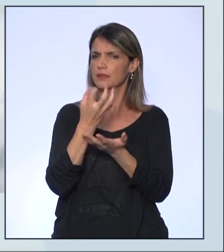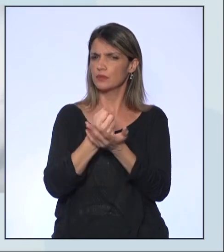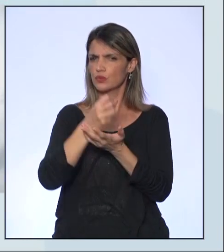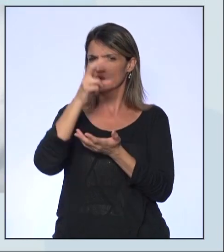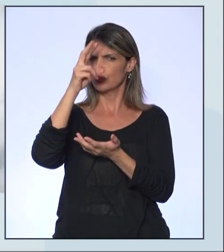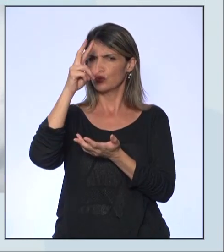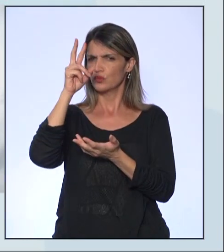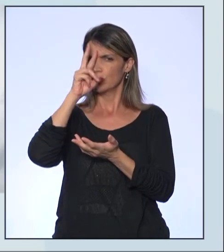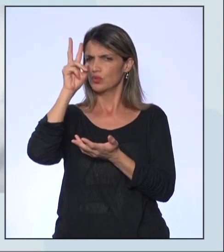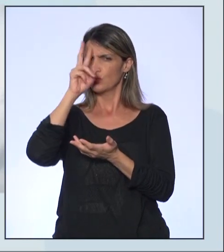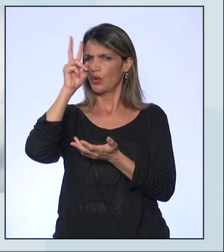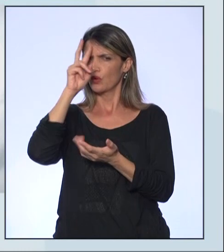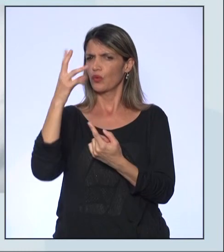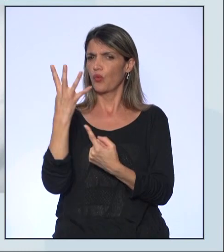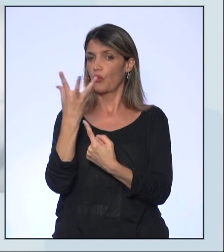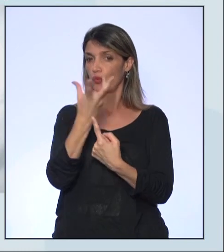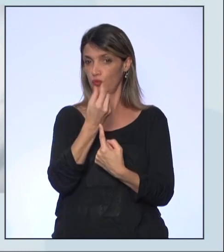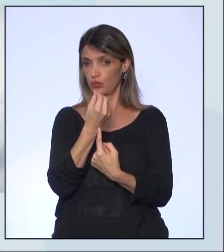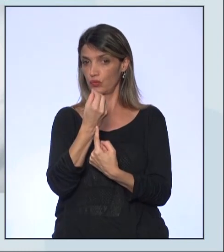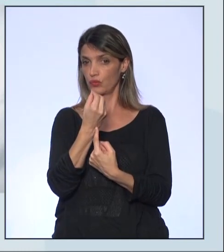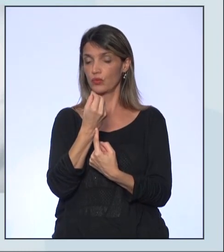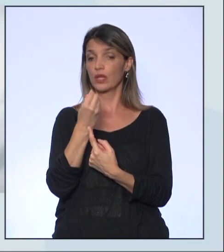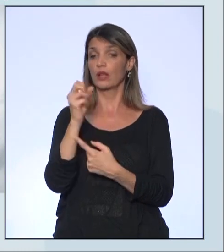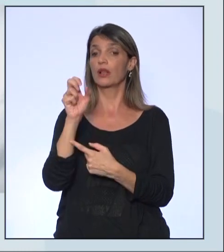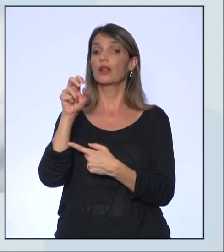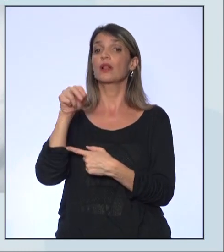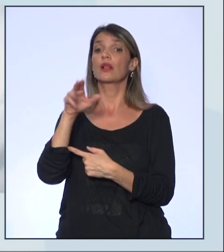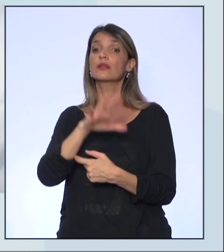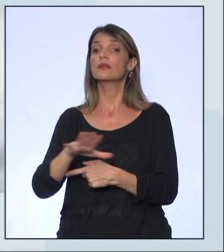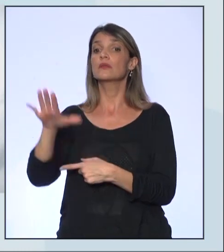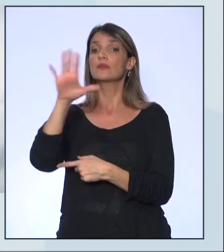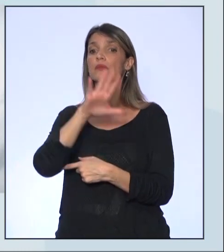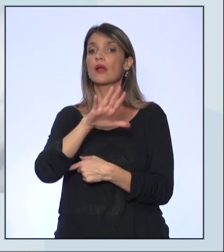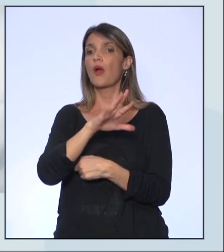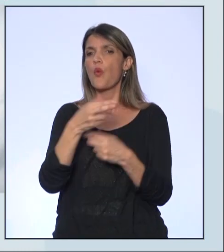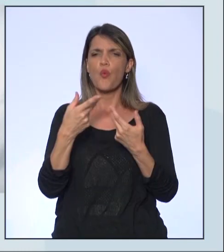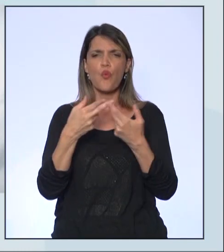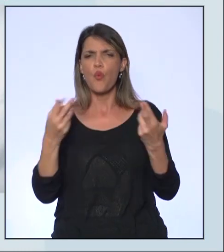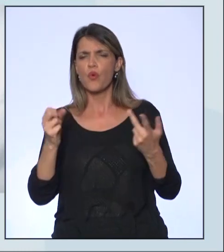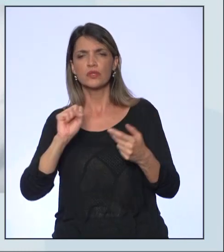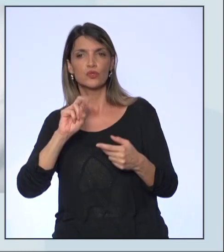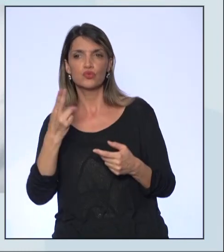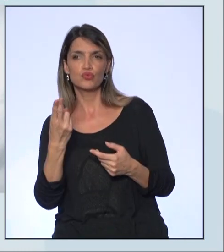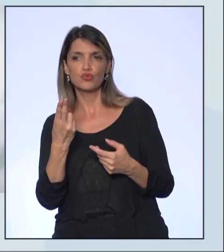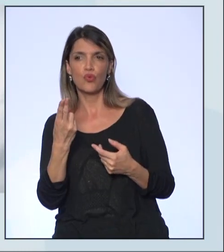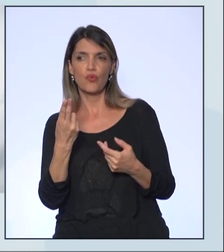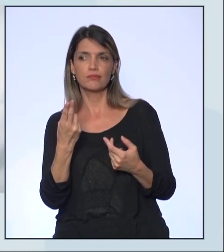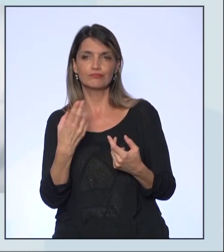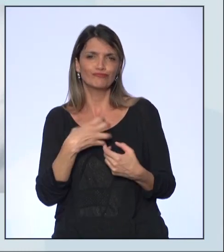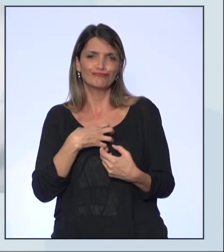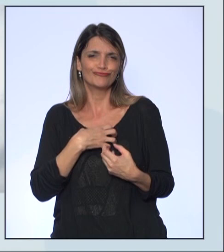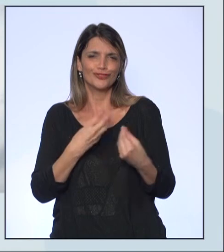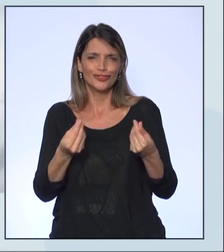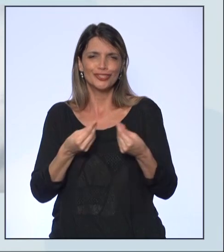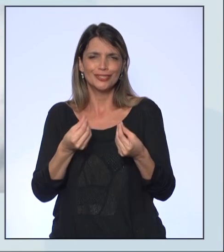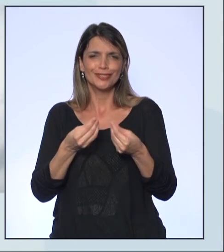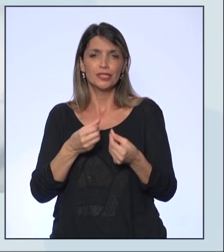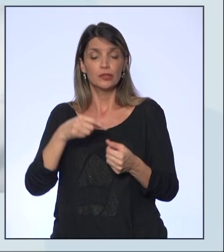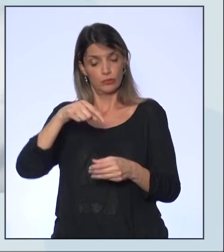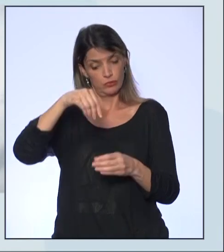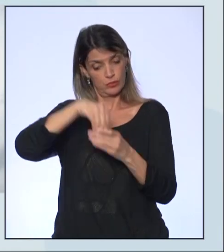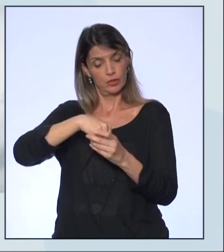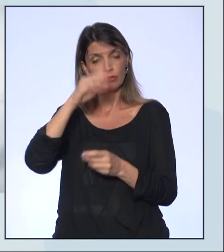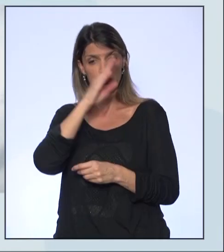nacional o conjunto dos bens móveis e imóveis existentes no país, e cuja conservação seja